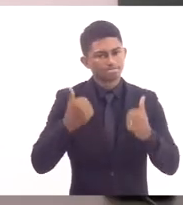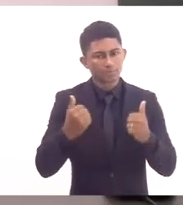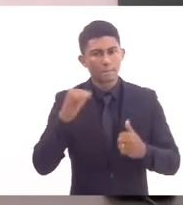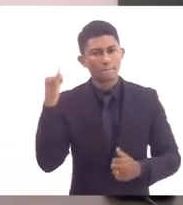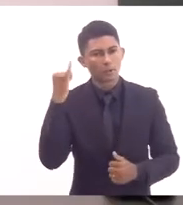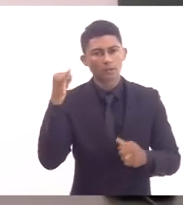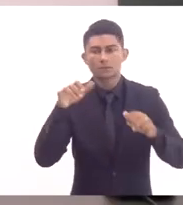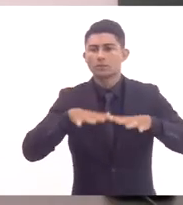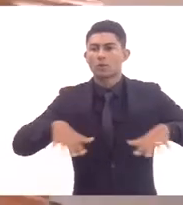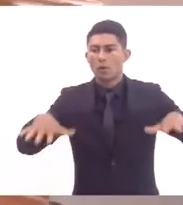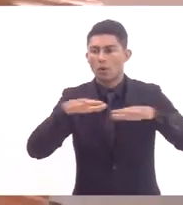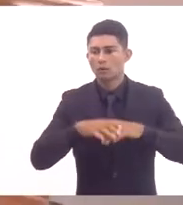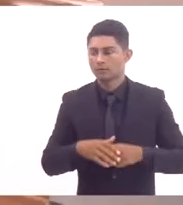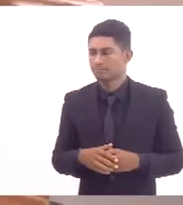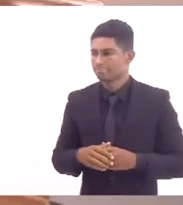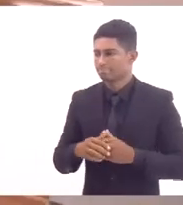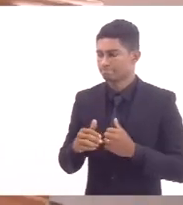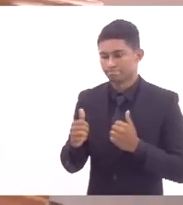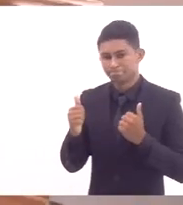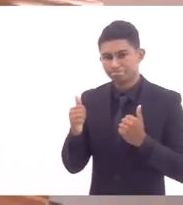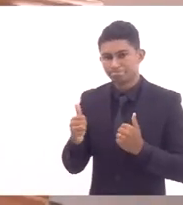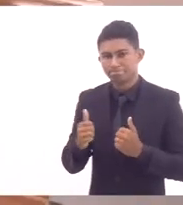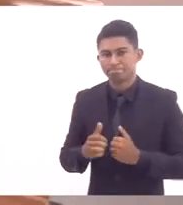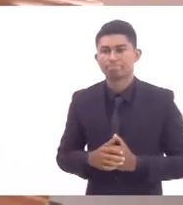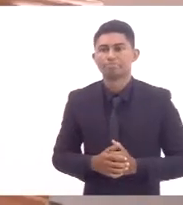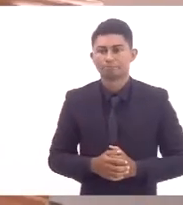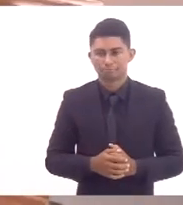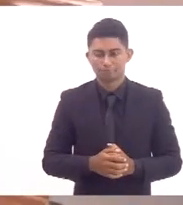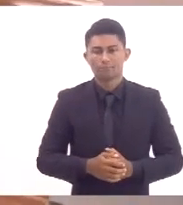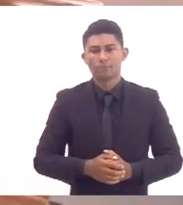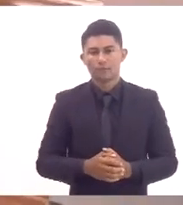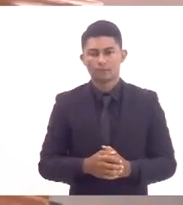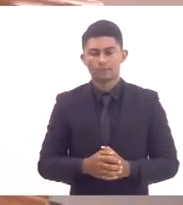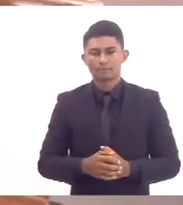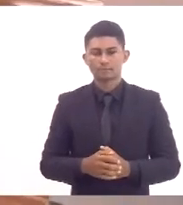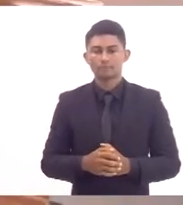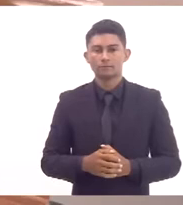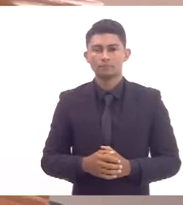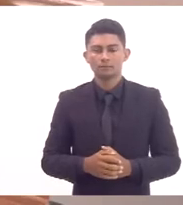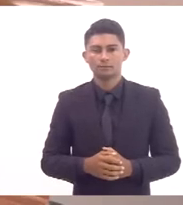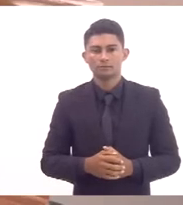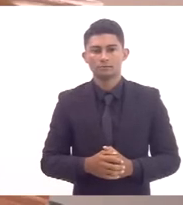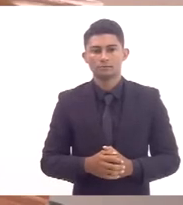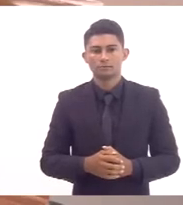muito legal e é é